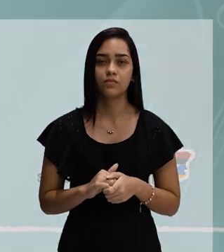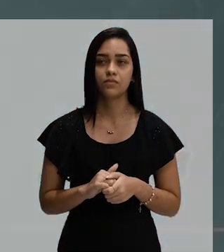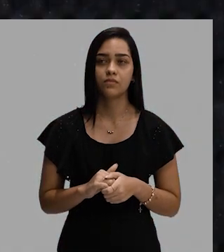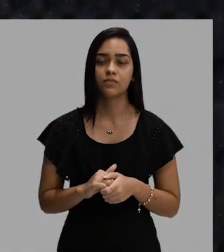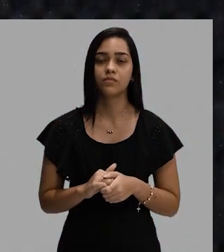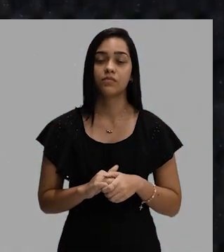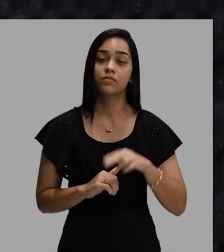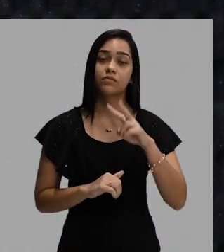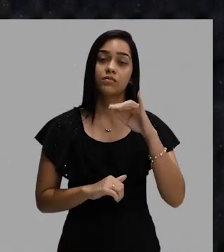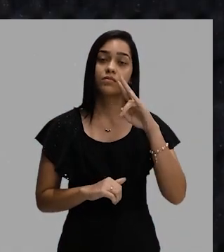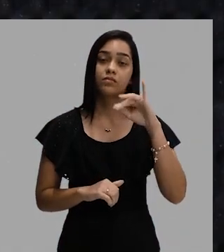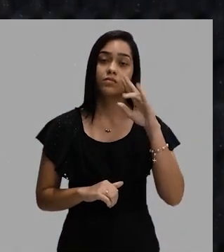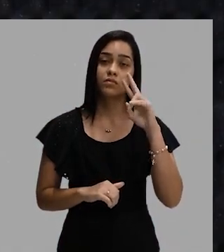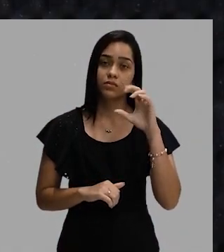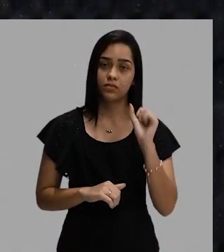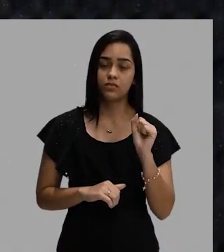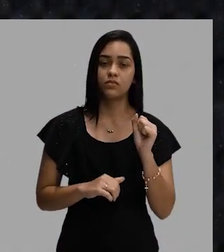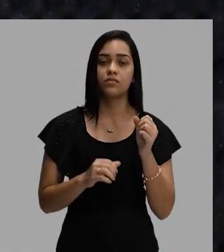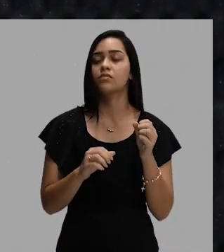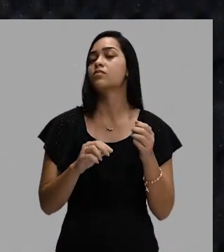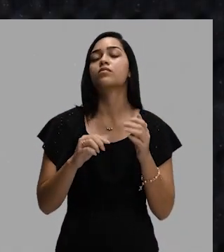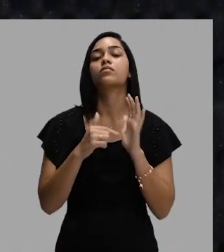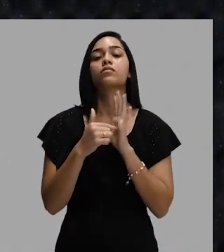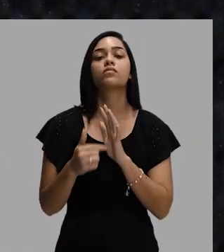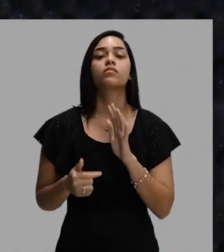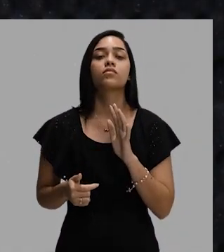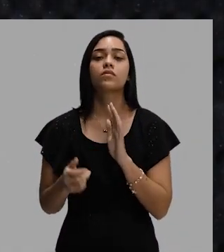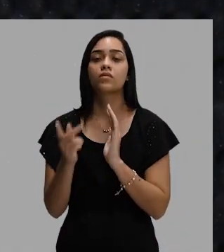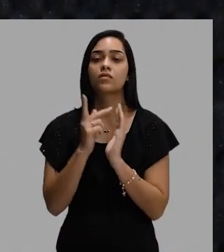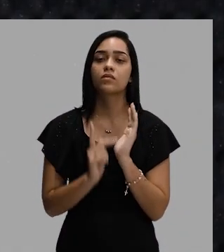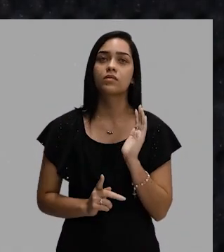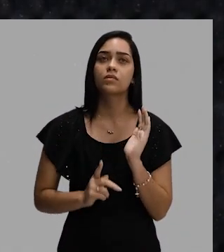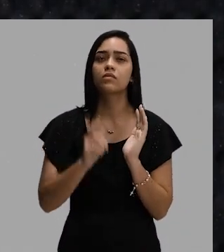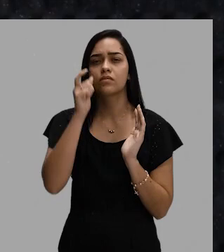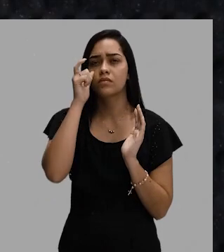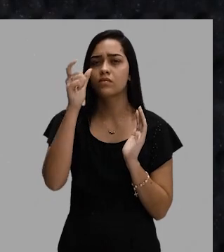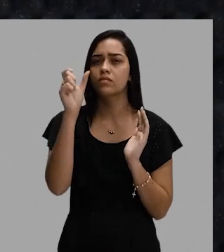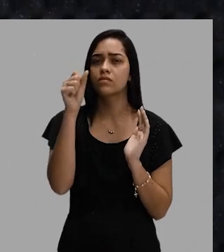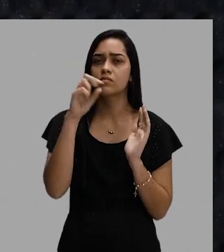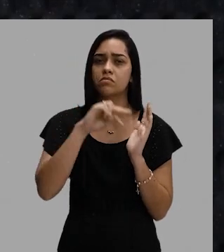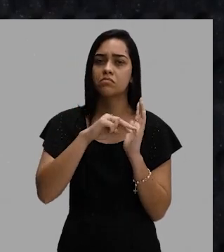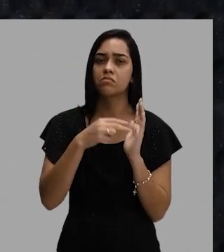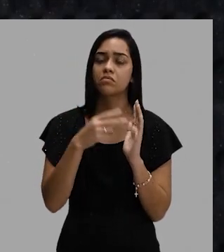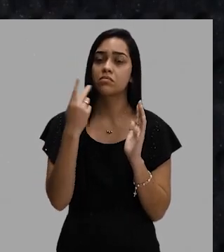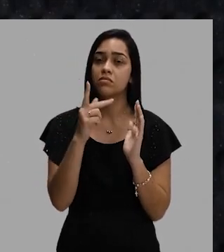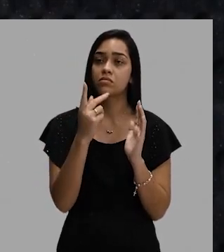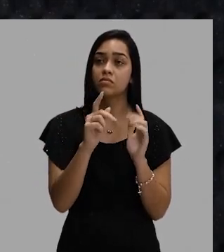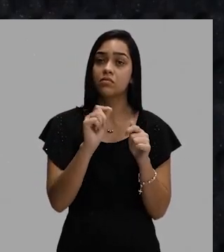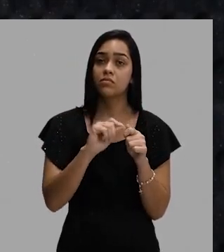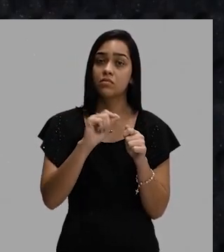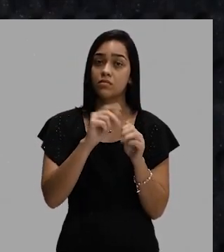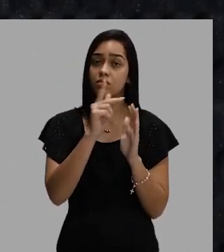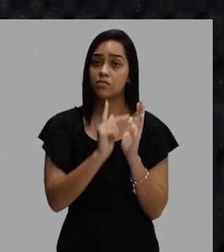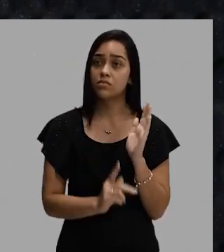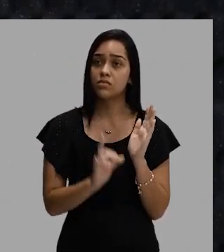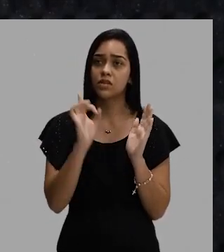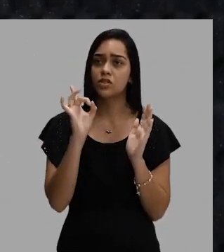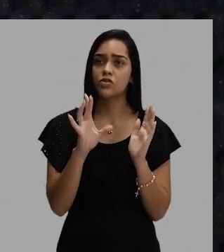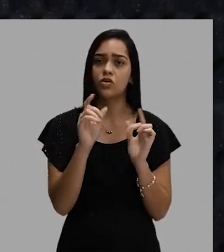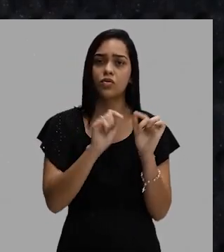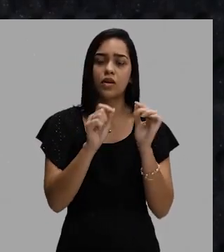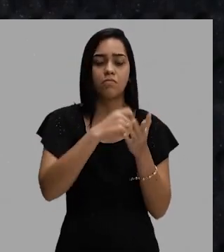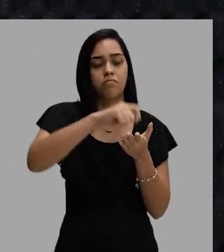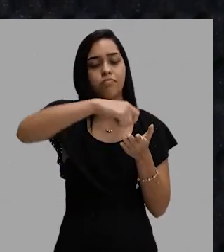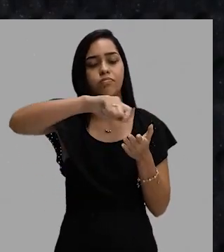Vinícius de Moraes define a poesia de forma bem interessante. Fazer poesia não é só chegar